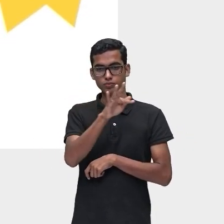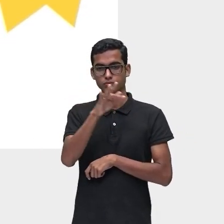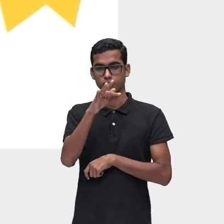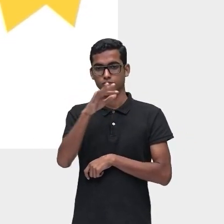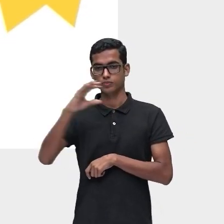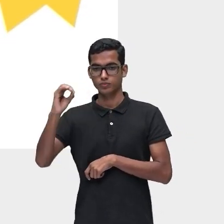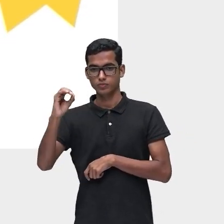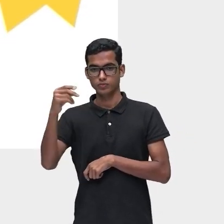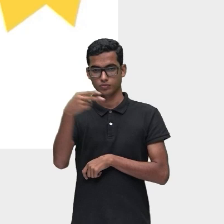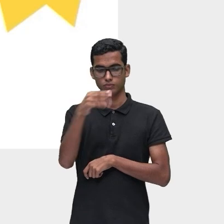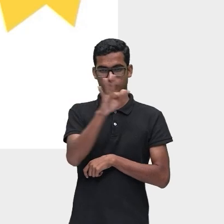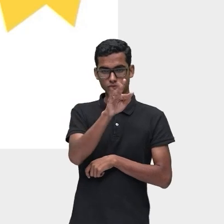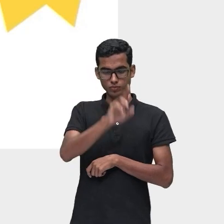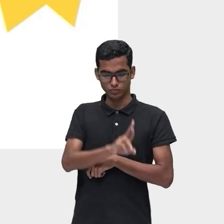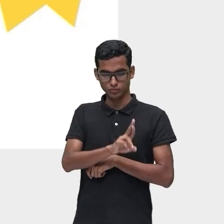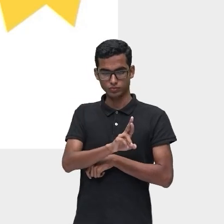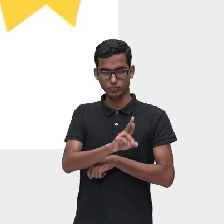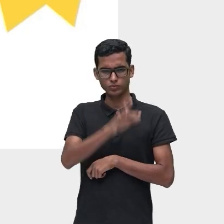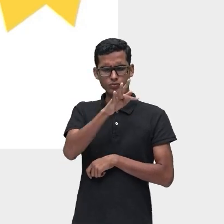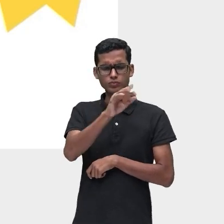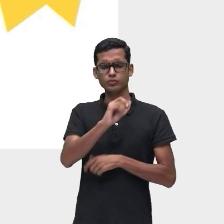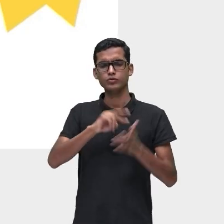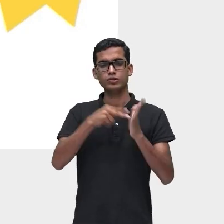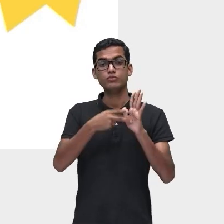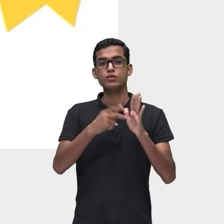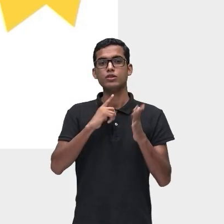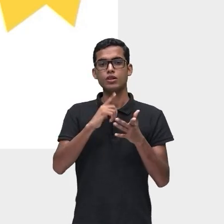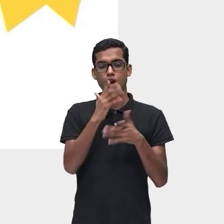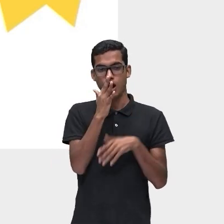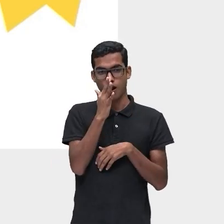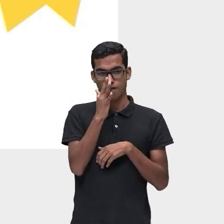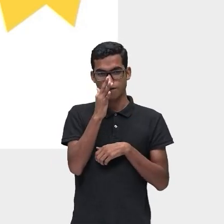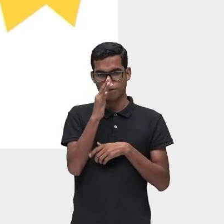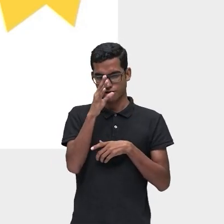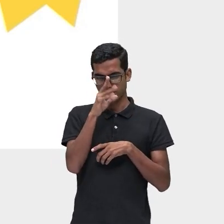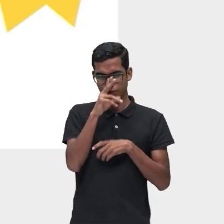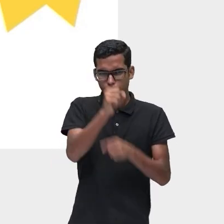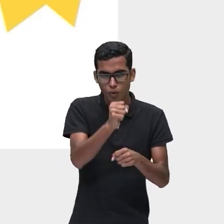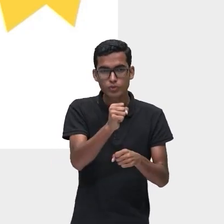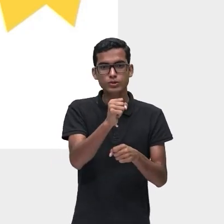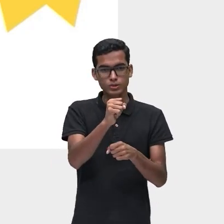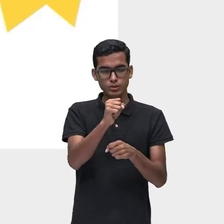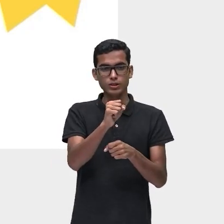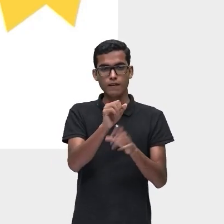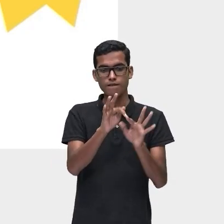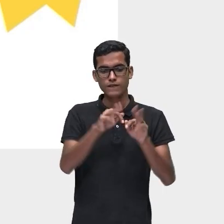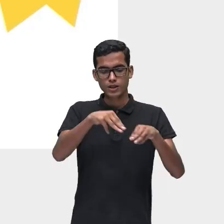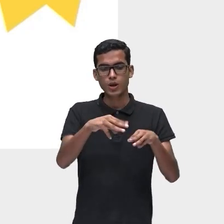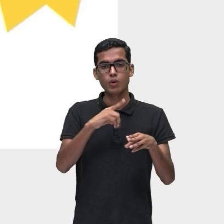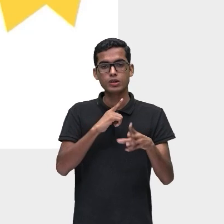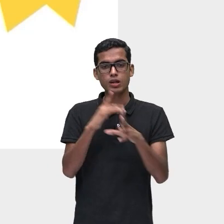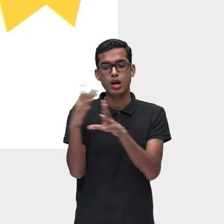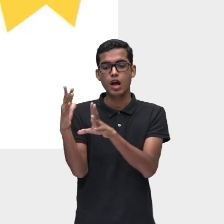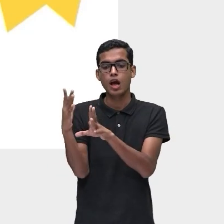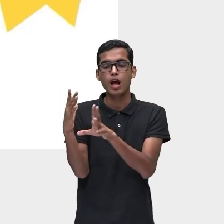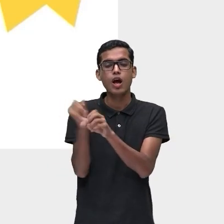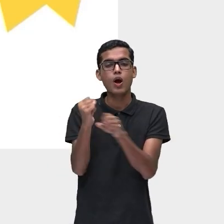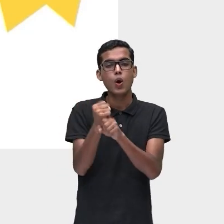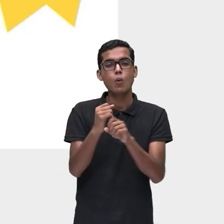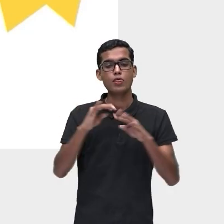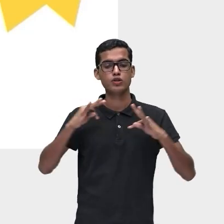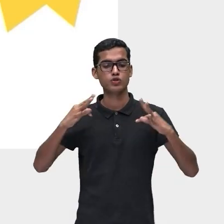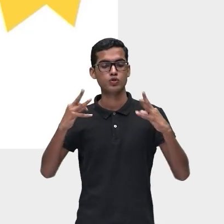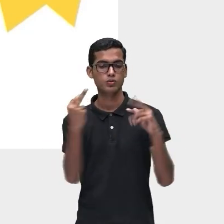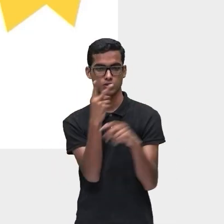força resultante. A força resultante é a soma de todas as forças presentes naquele corpo. Lembre-se também que